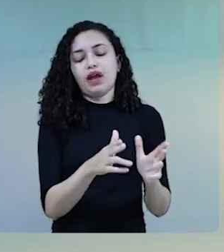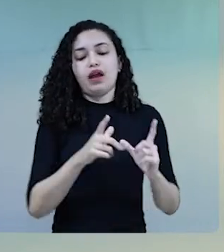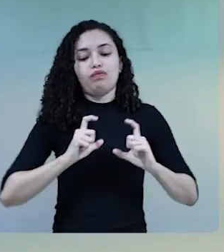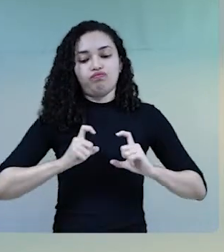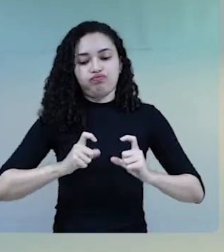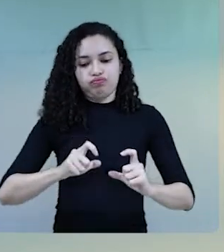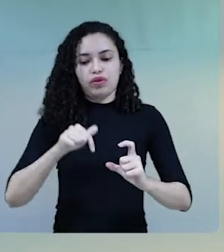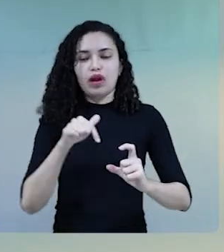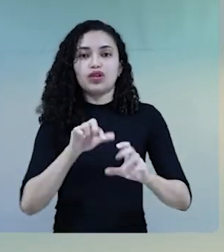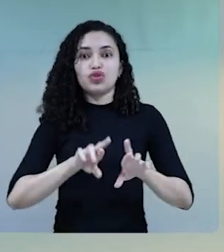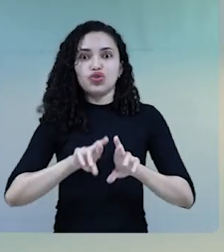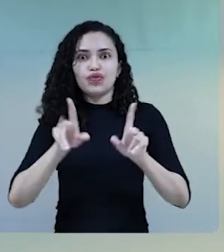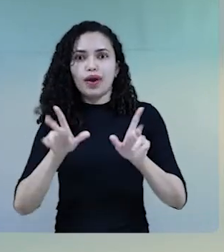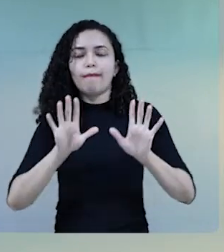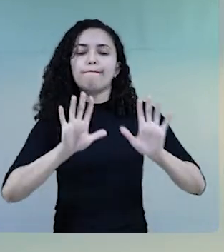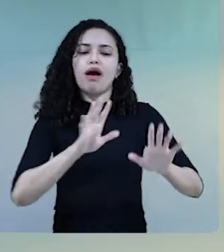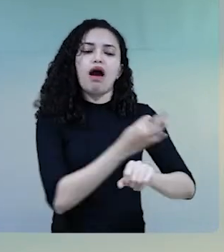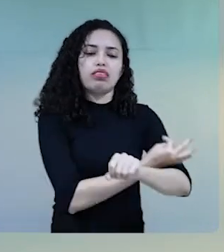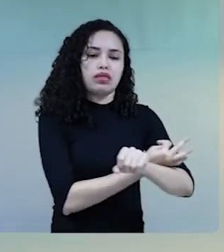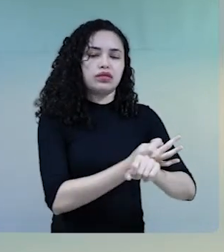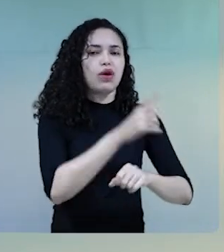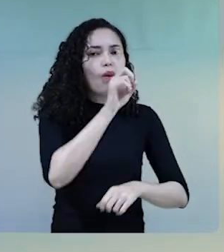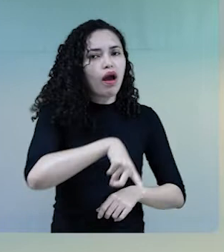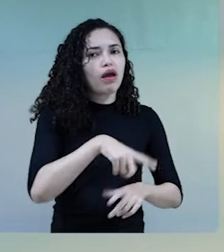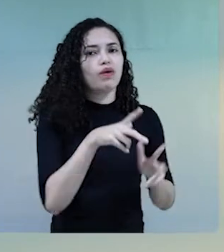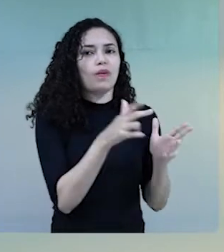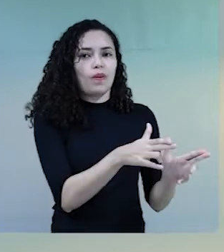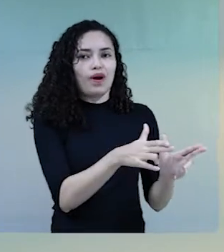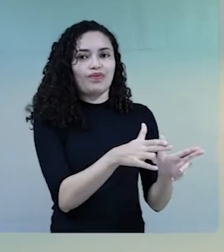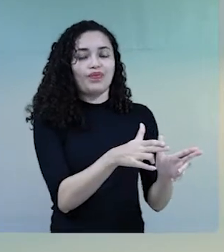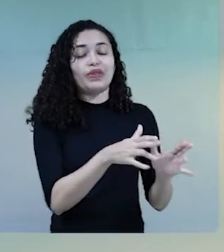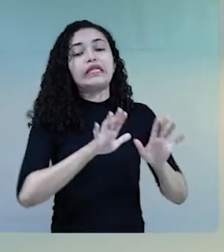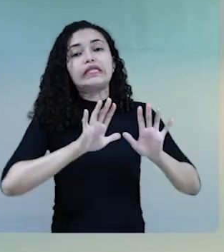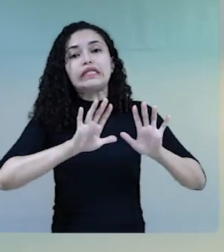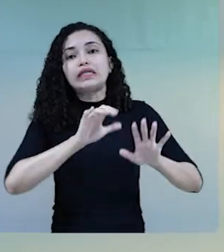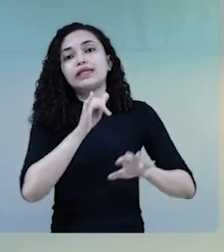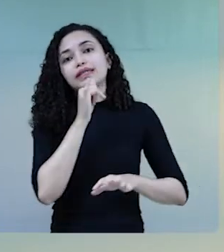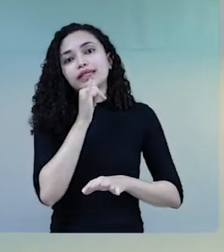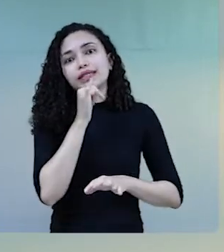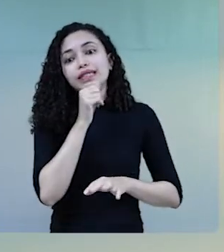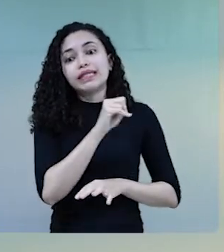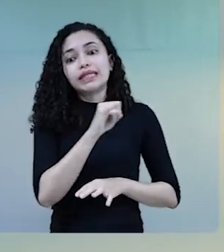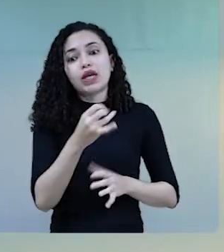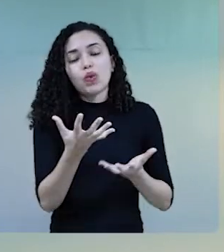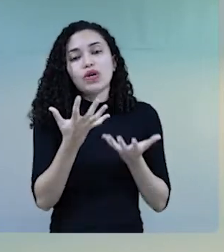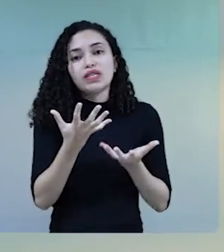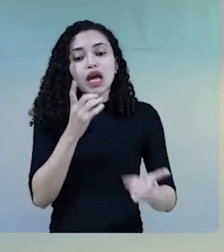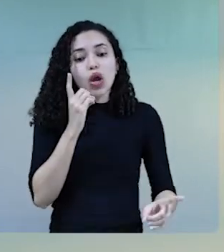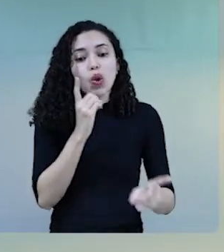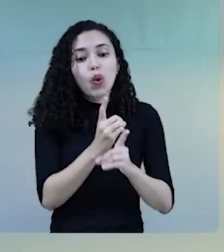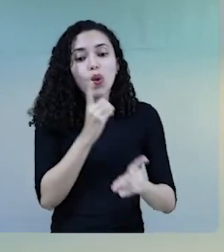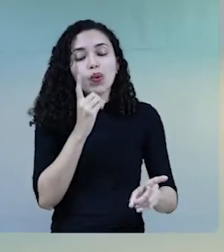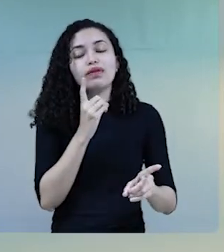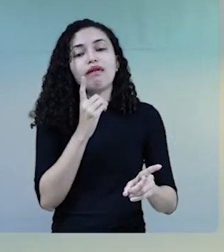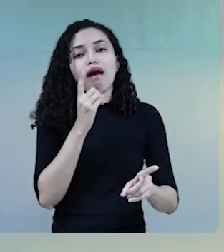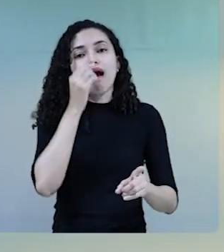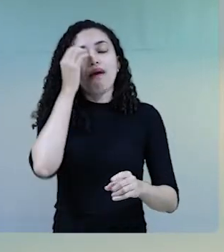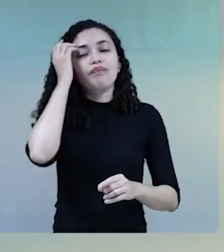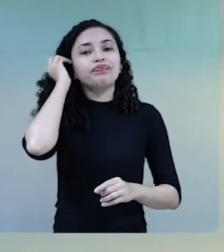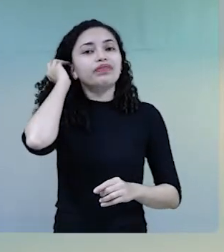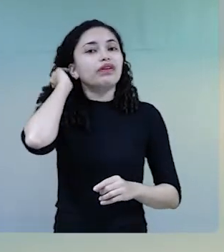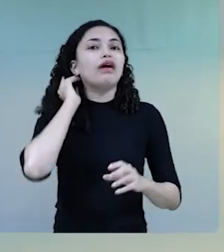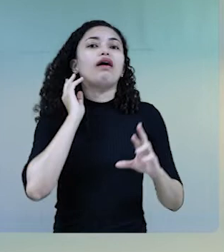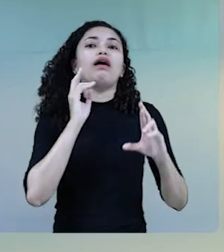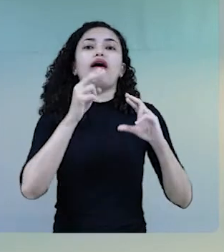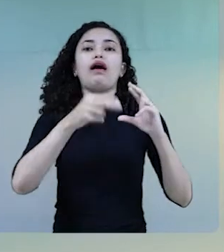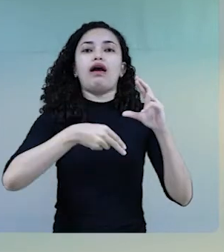quê? Diferentes, tá certo? Se eu quiser encontrar a resistência equivalente, aqui substituir essas três